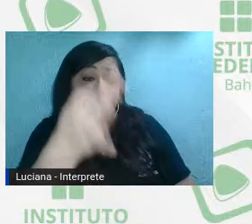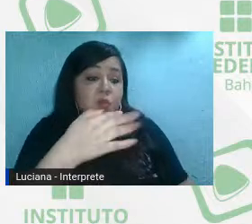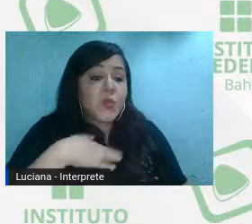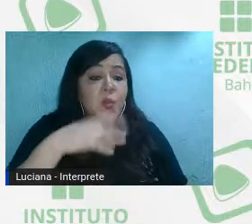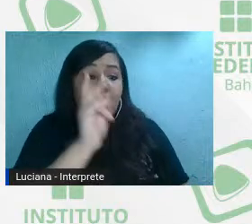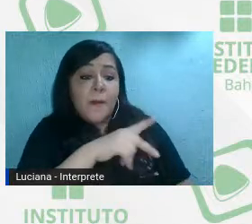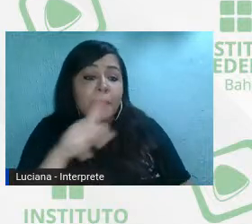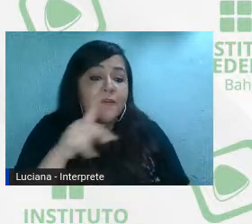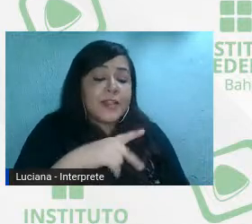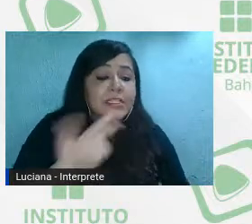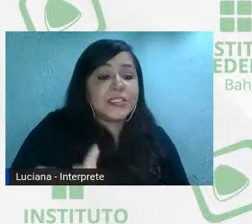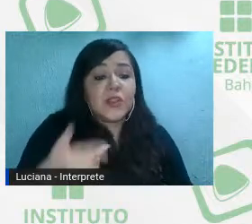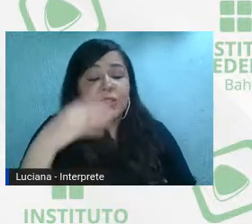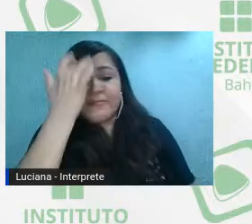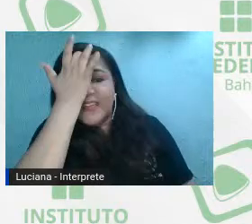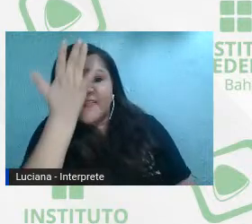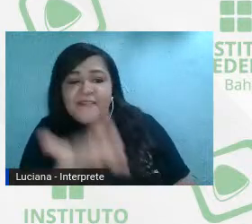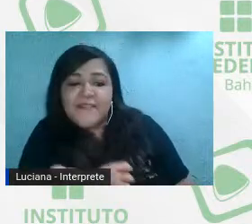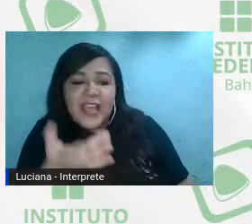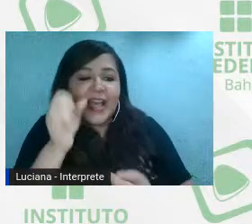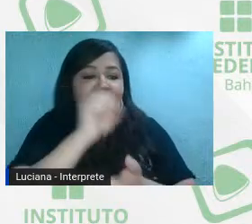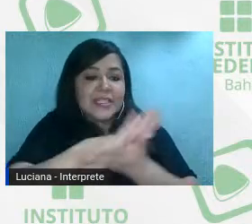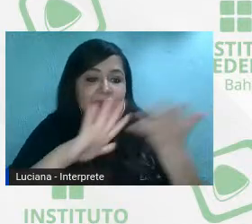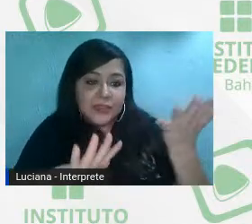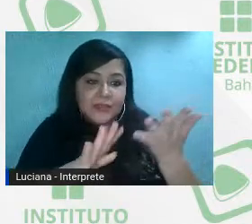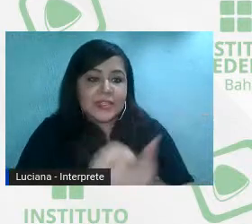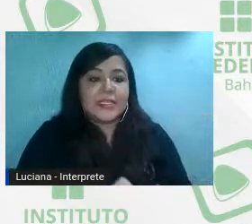gerenciar minhas atividades.